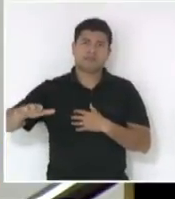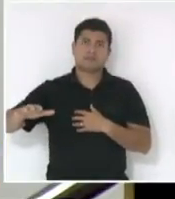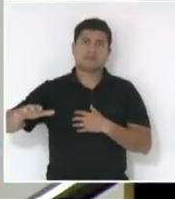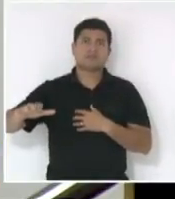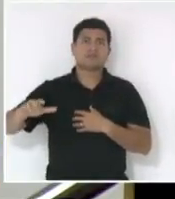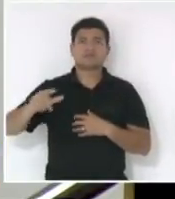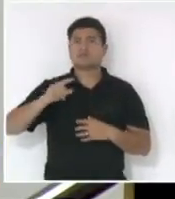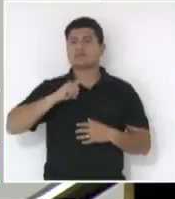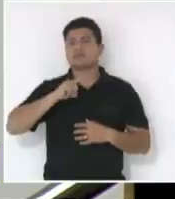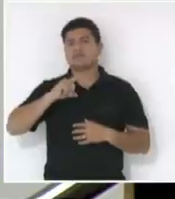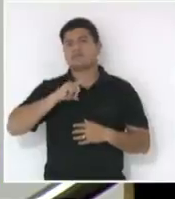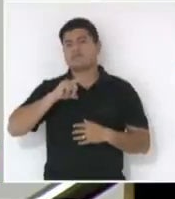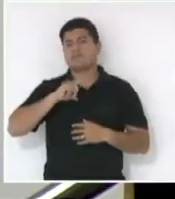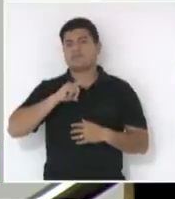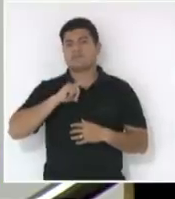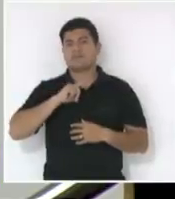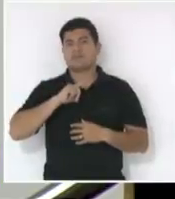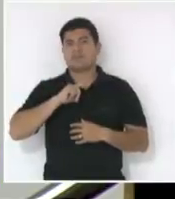que vai ser